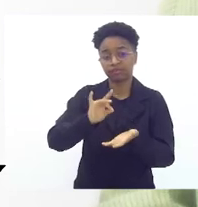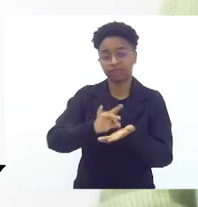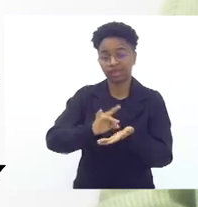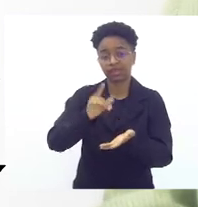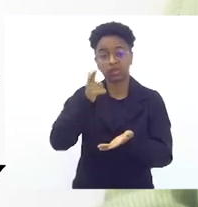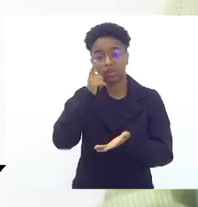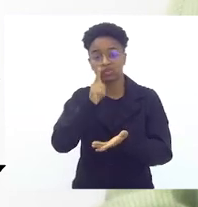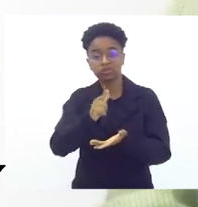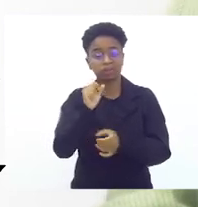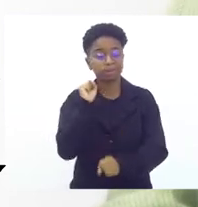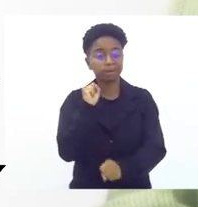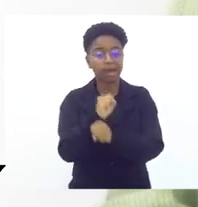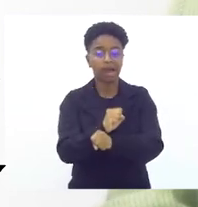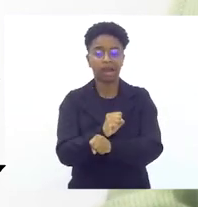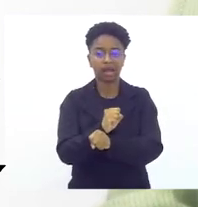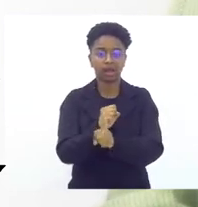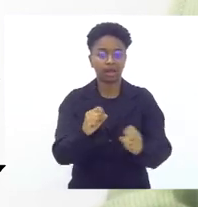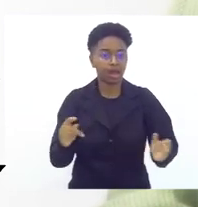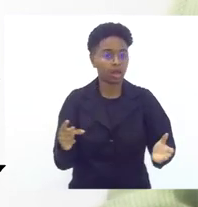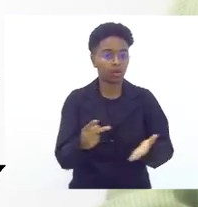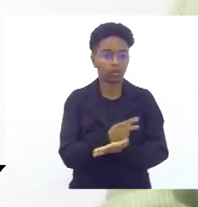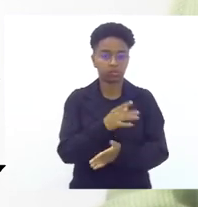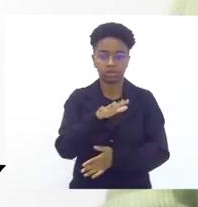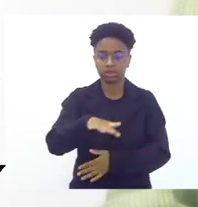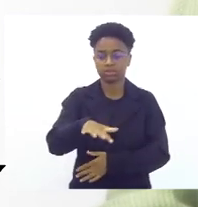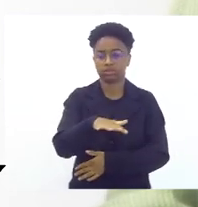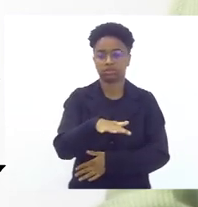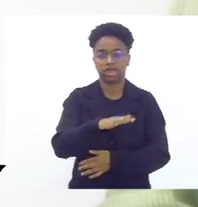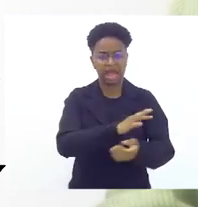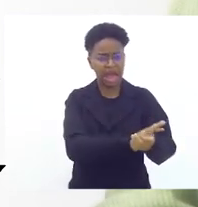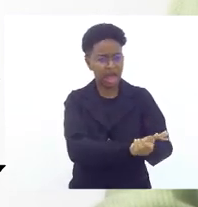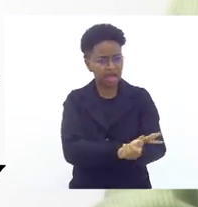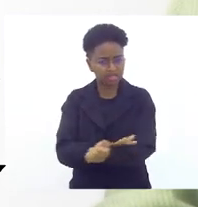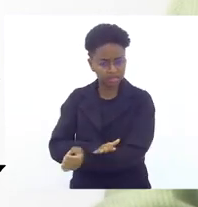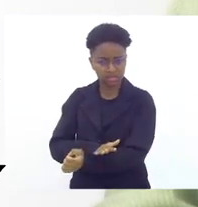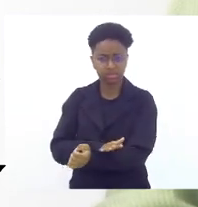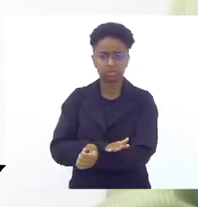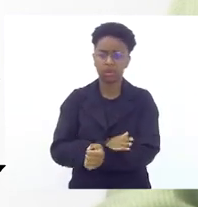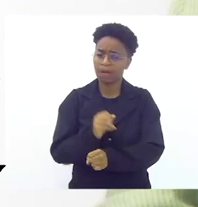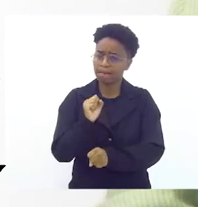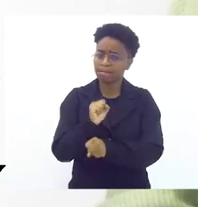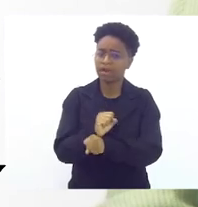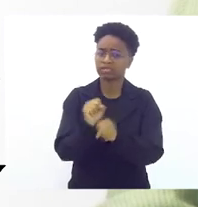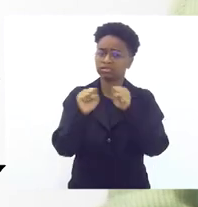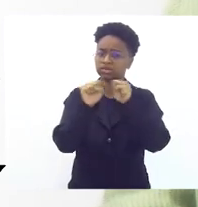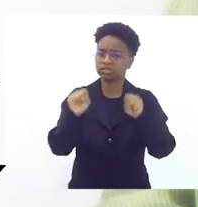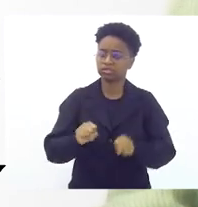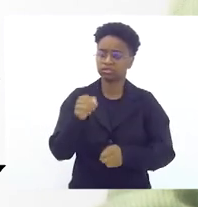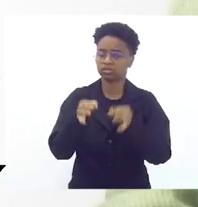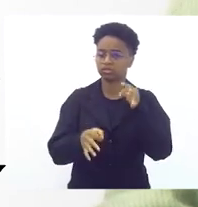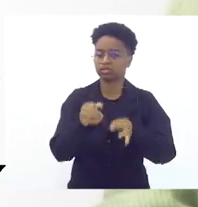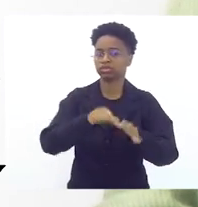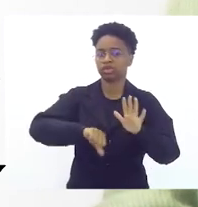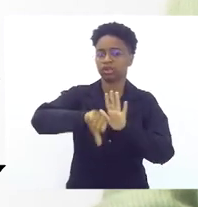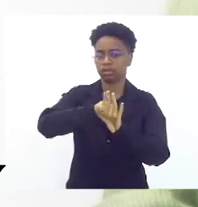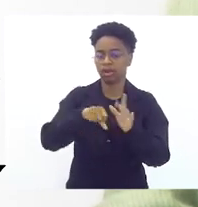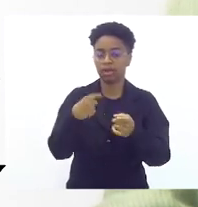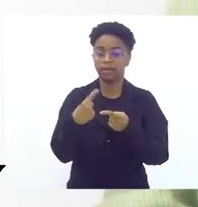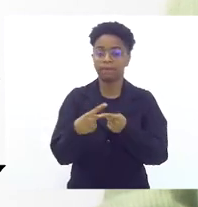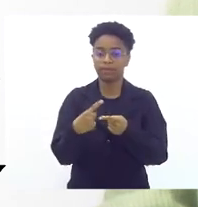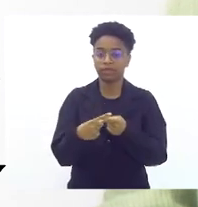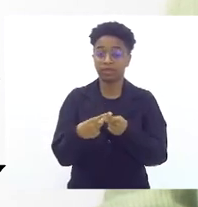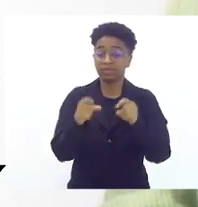contenção para essa onda racista que é a onda do sistema de Justiça Criminal a sistema